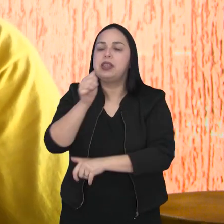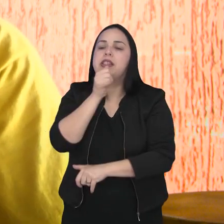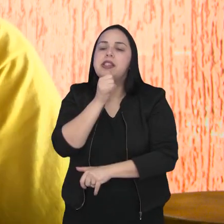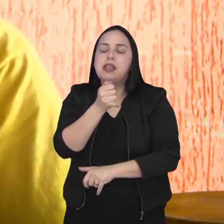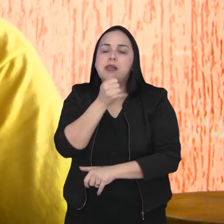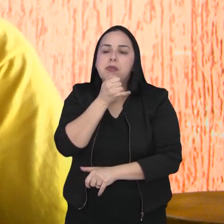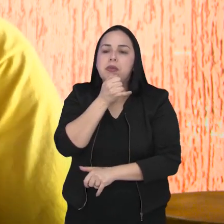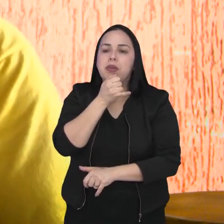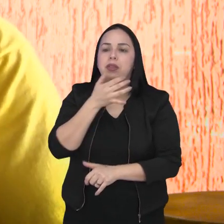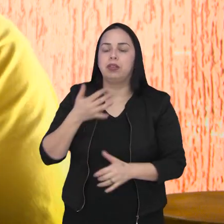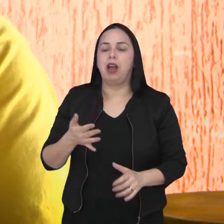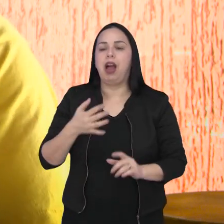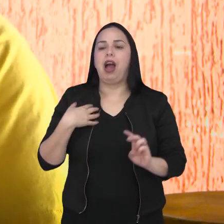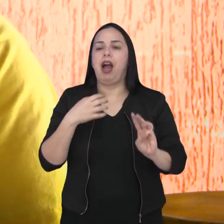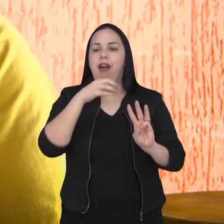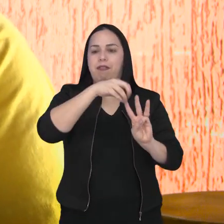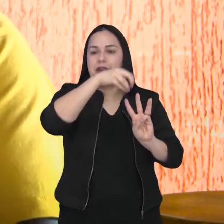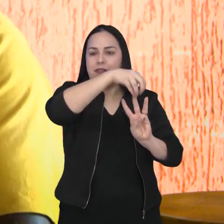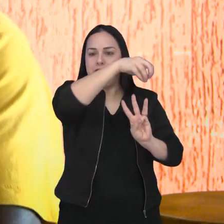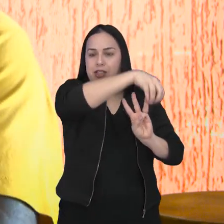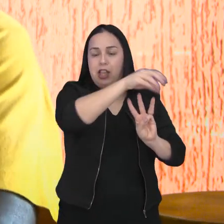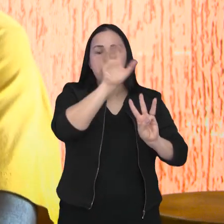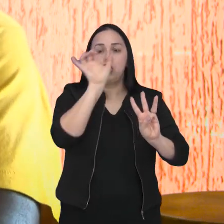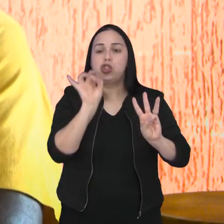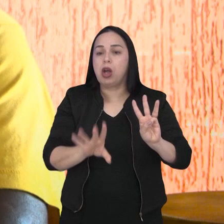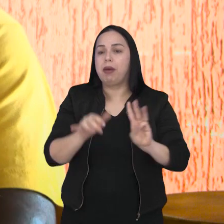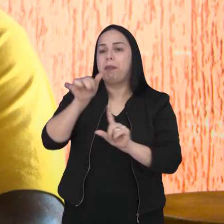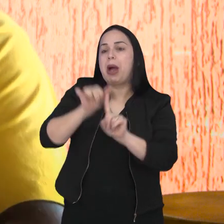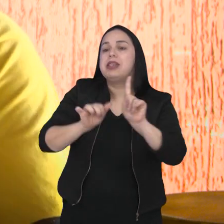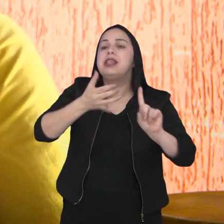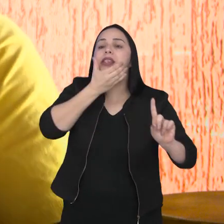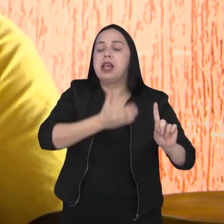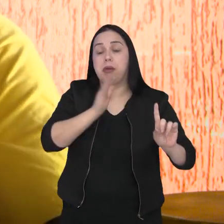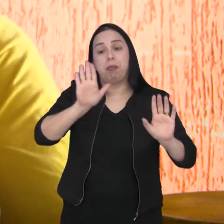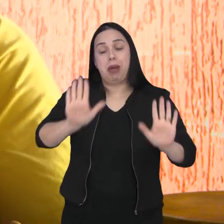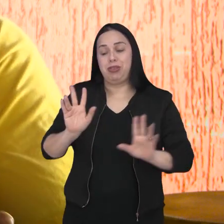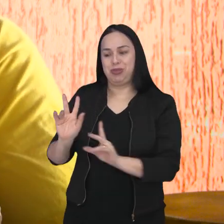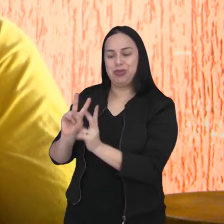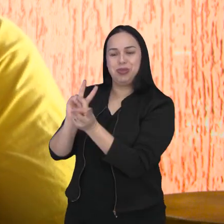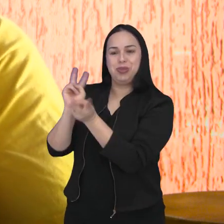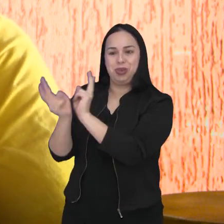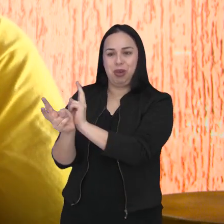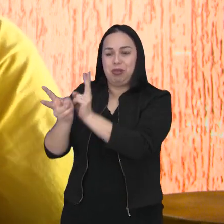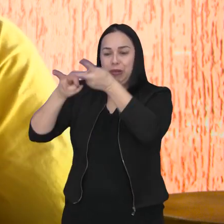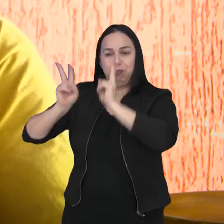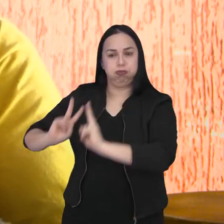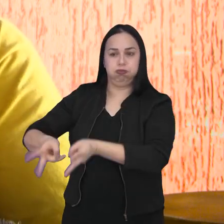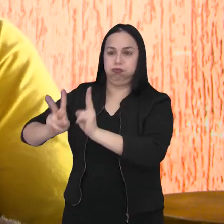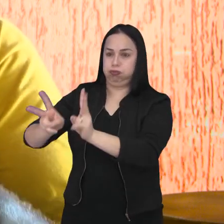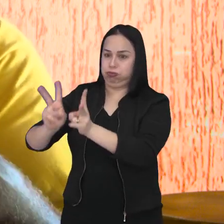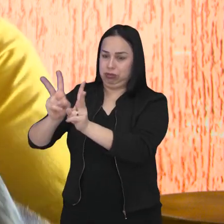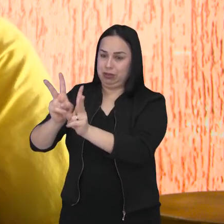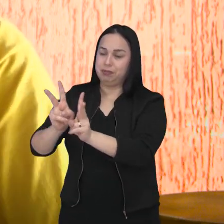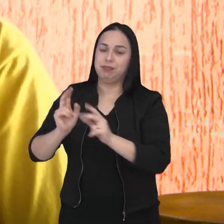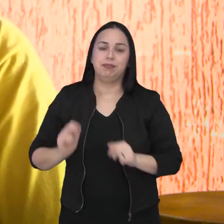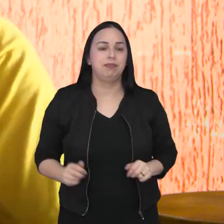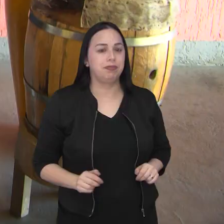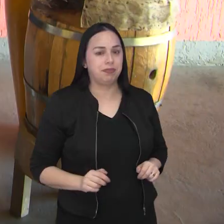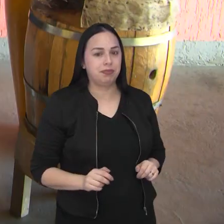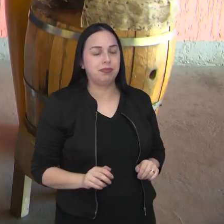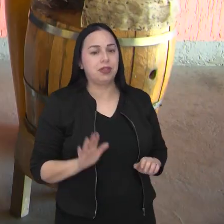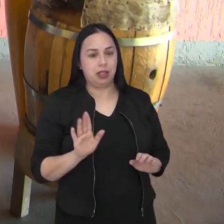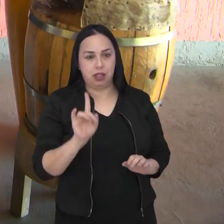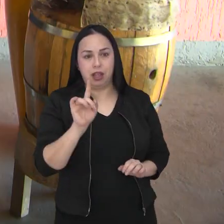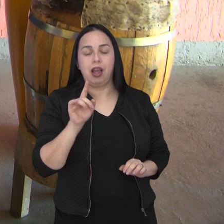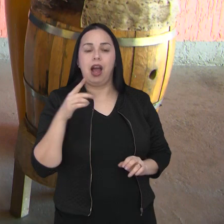existe, que nem no caso assim, por exemplo, Folia de Reis, é só em dezembro. O jongo não, o jongo é uma dança que acontece o ano